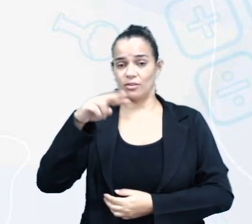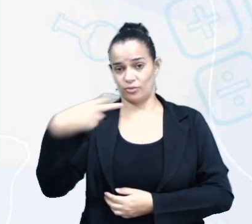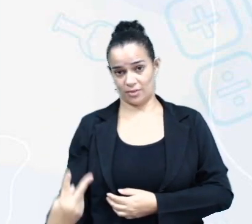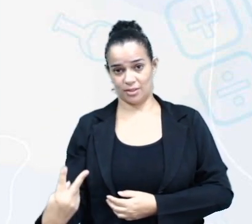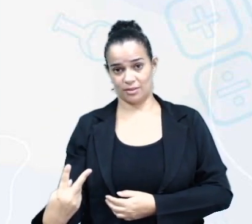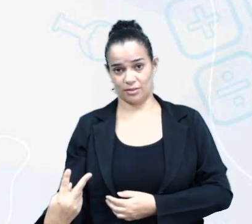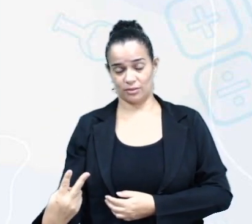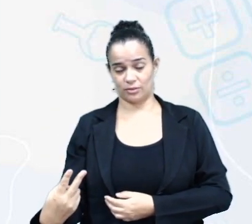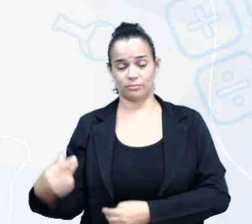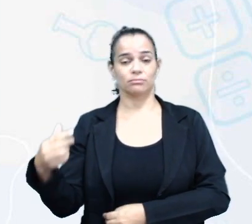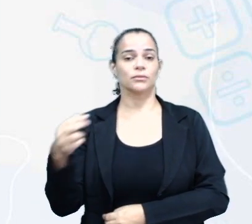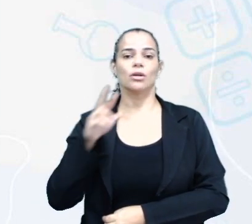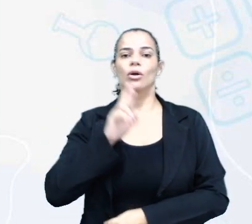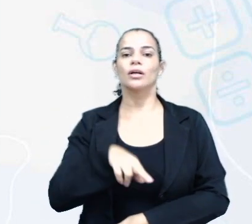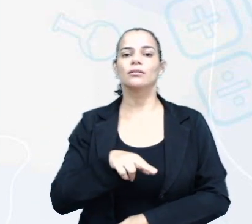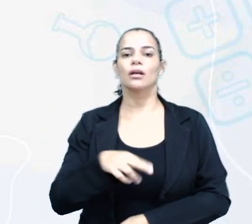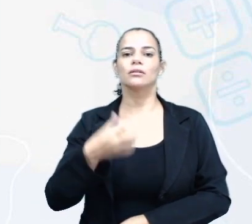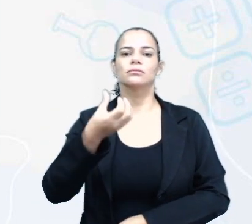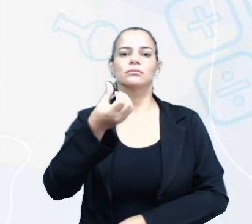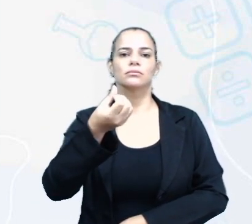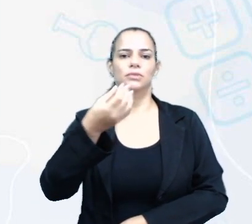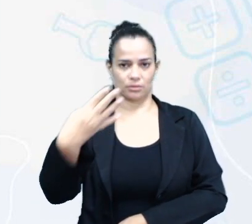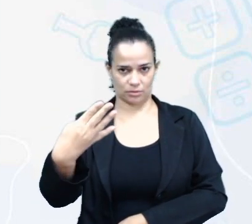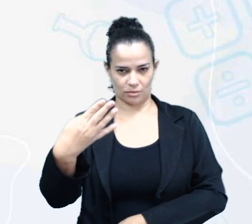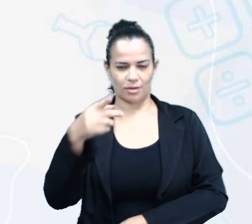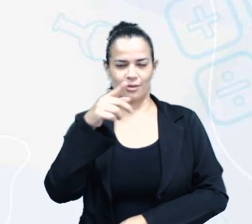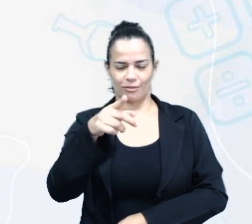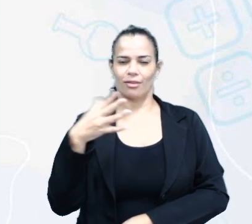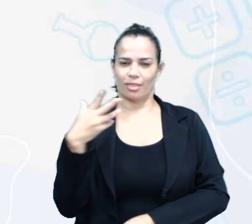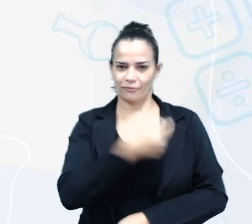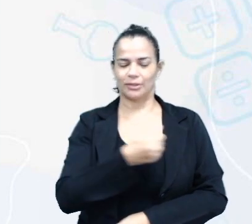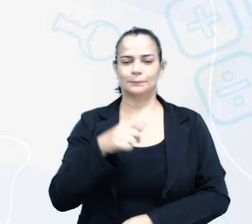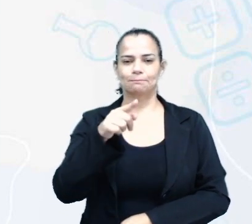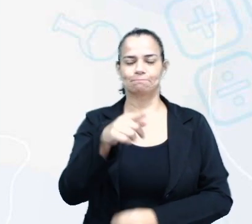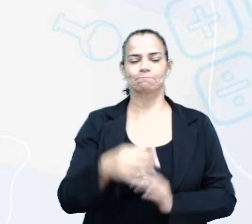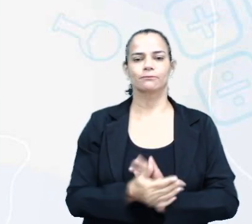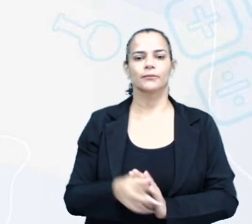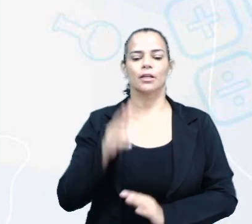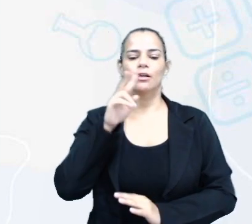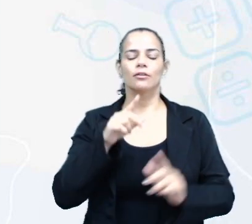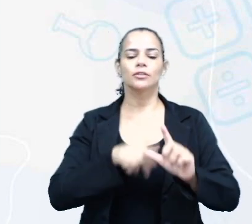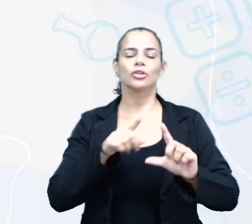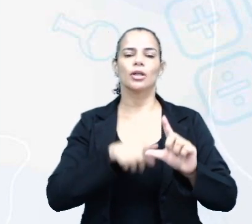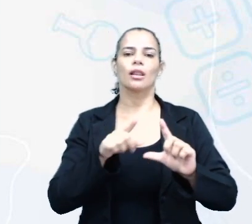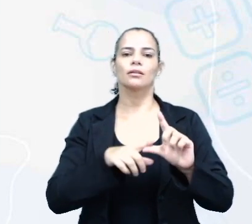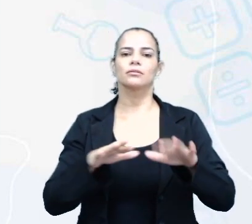quanto? 64. Você é fera. Veja a letra.